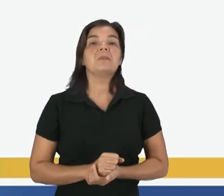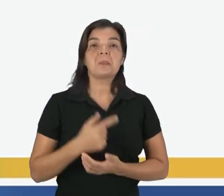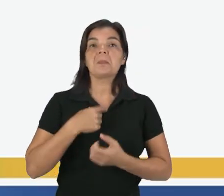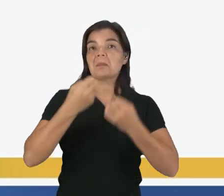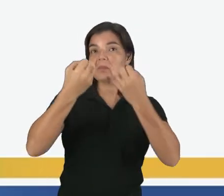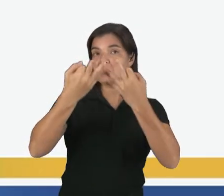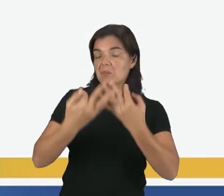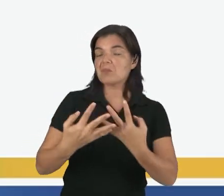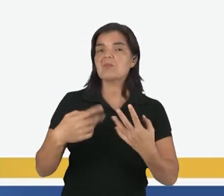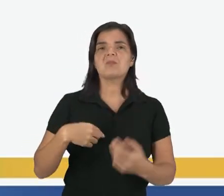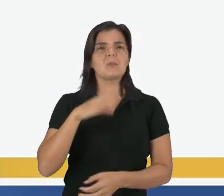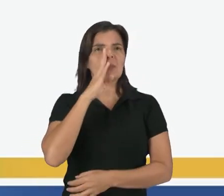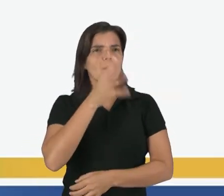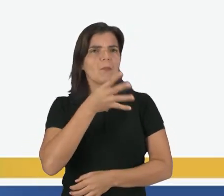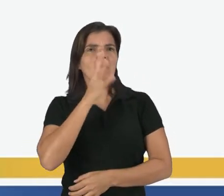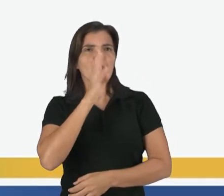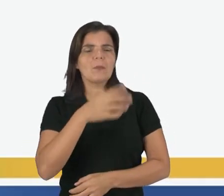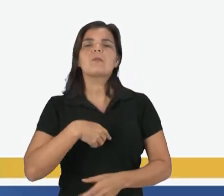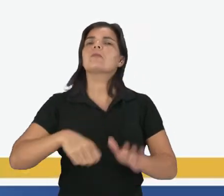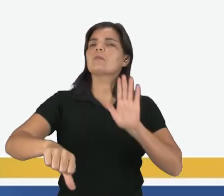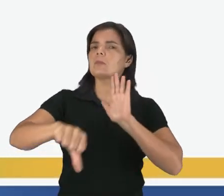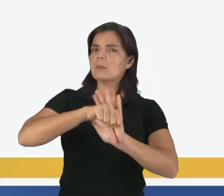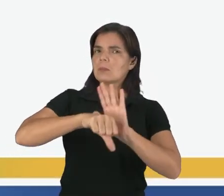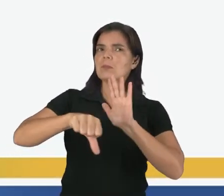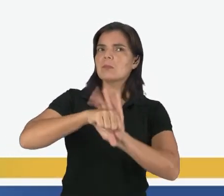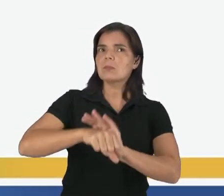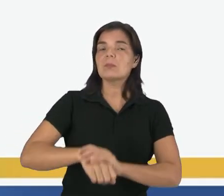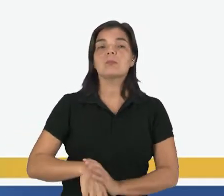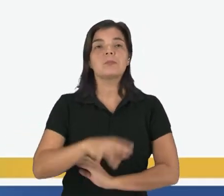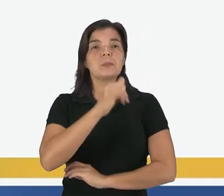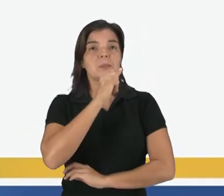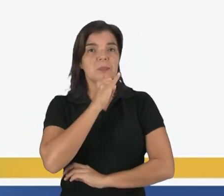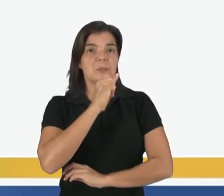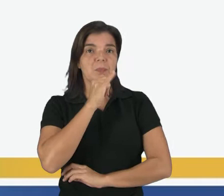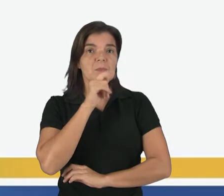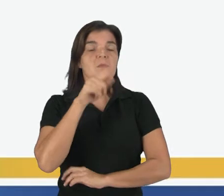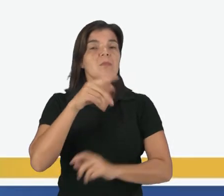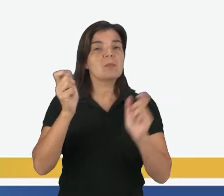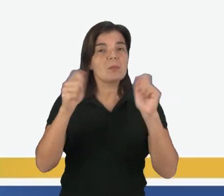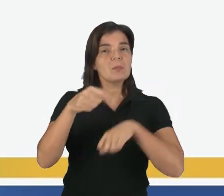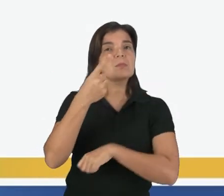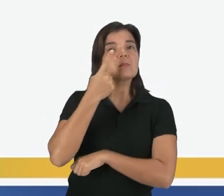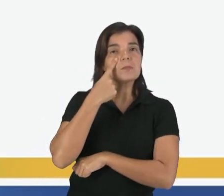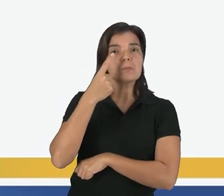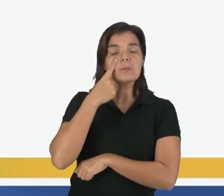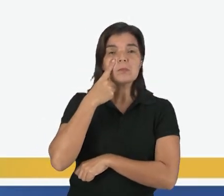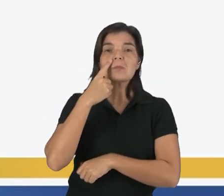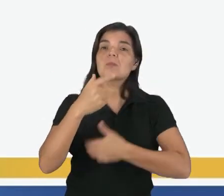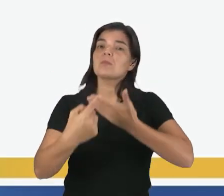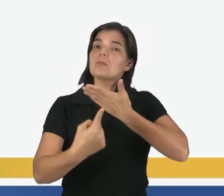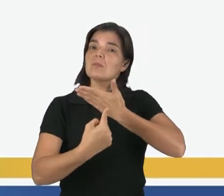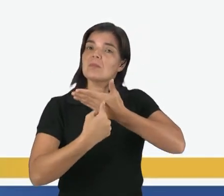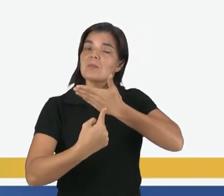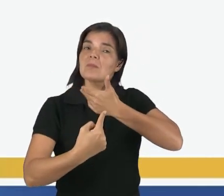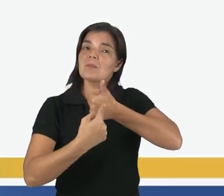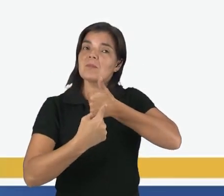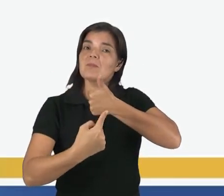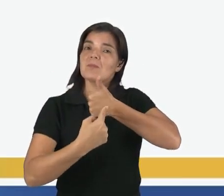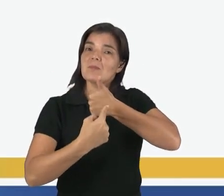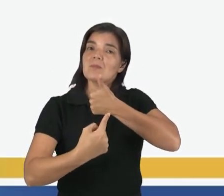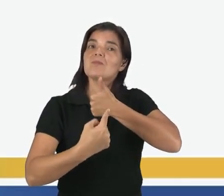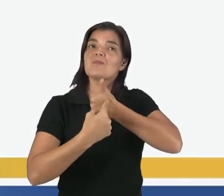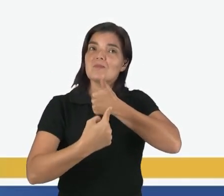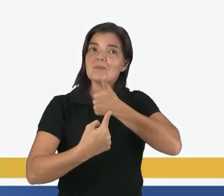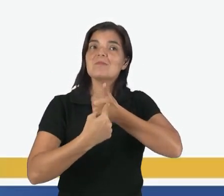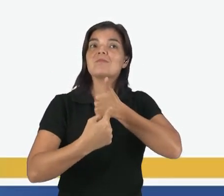demitir. Comentários totalmente ofensivos e criminosos. Nesse exemplo, é possível observar que